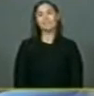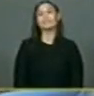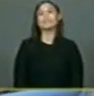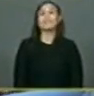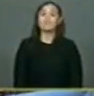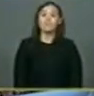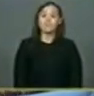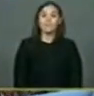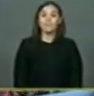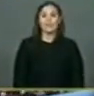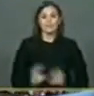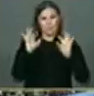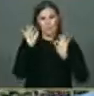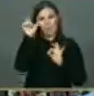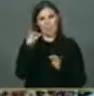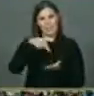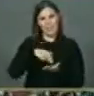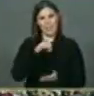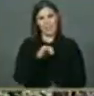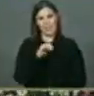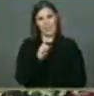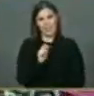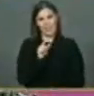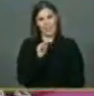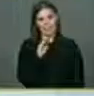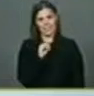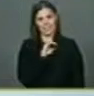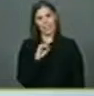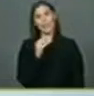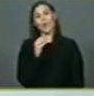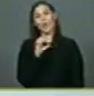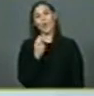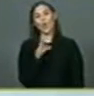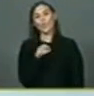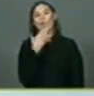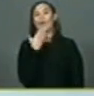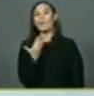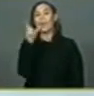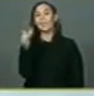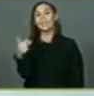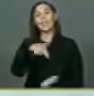Está em grande forma, Elísio Cunha. Muito obrigado também por se juntar à Maratona da Saúde. Muito obrigado